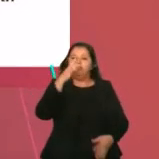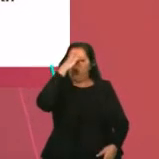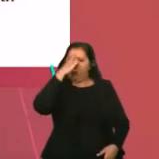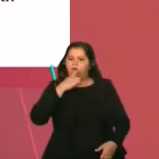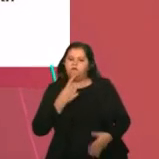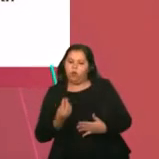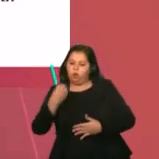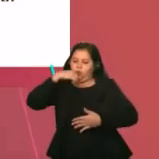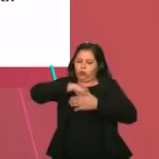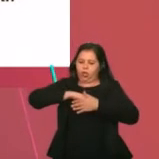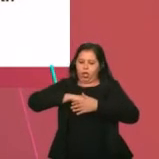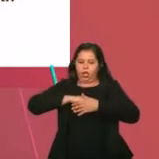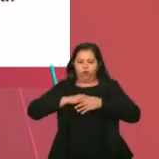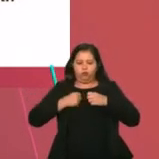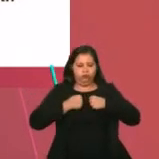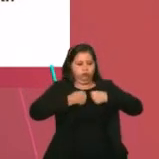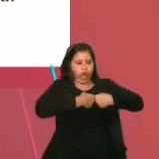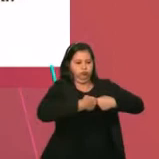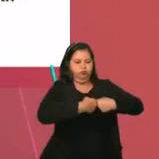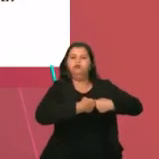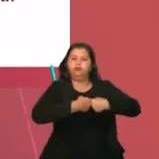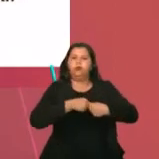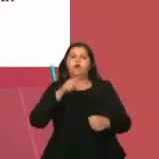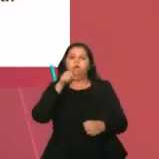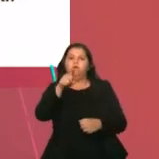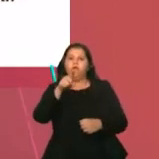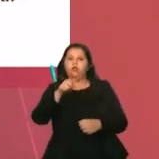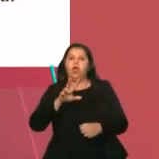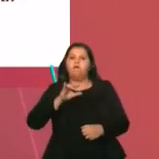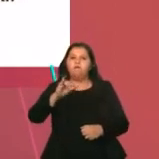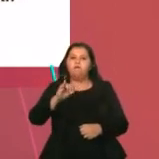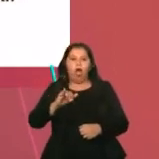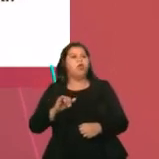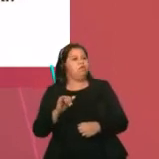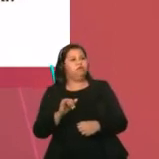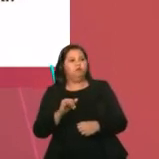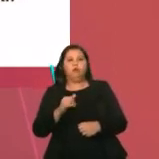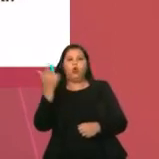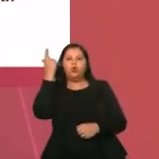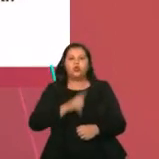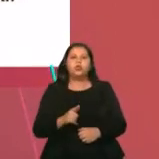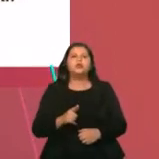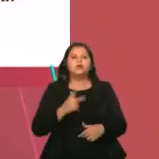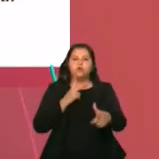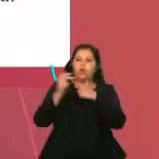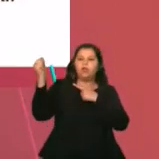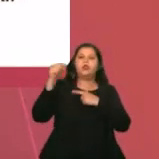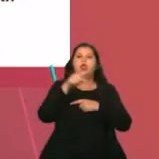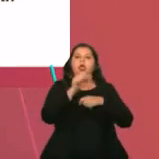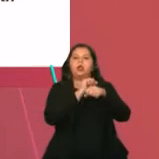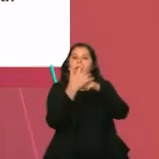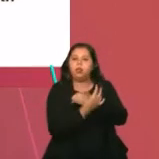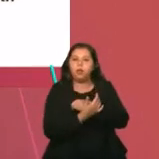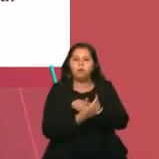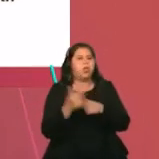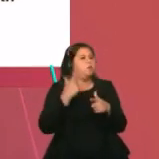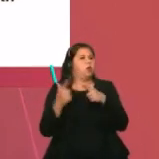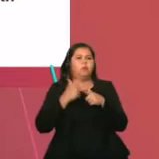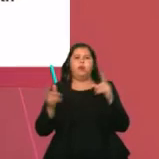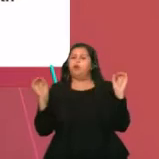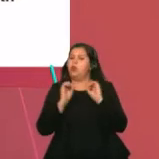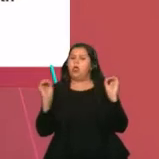imunológico seja muito melhor você vai passar por essa pandemia sem ter problema nenhum com Graças a Deus eu passei ele